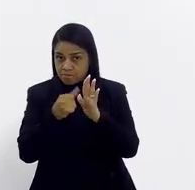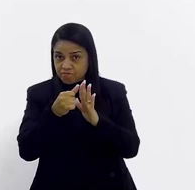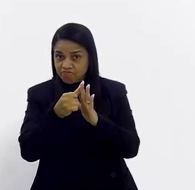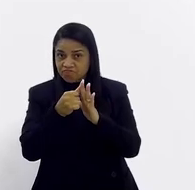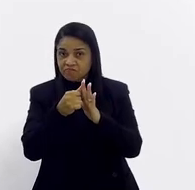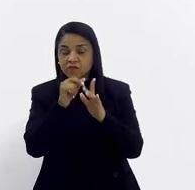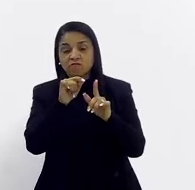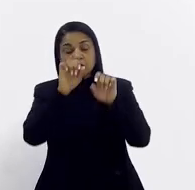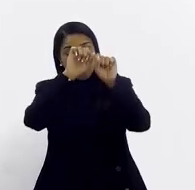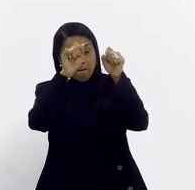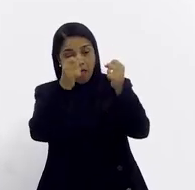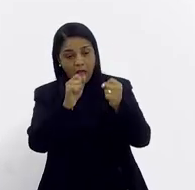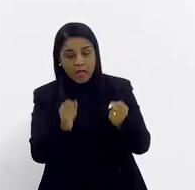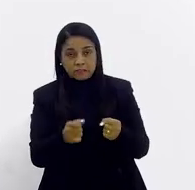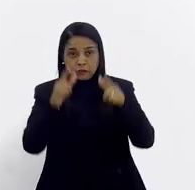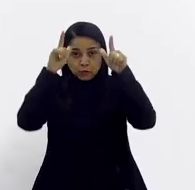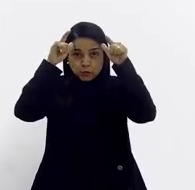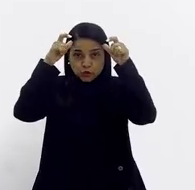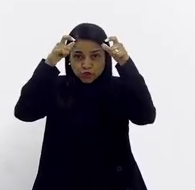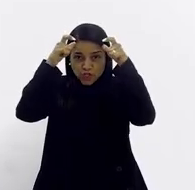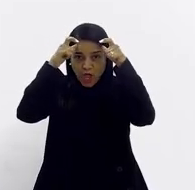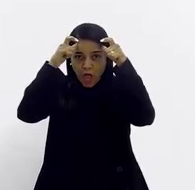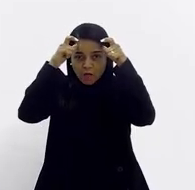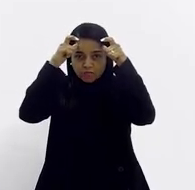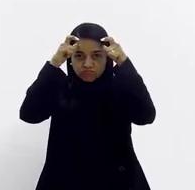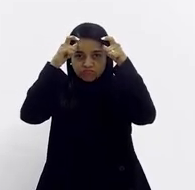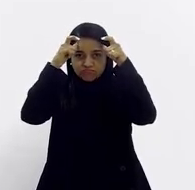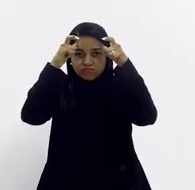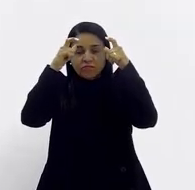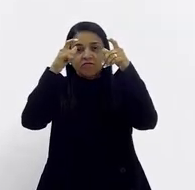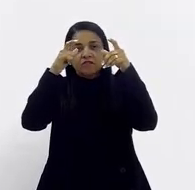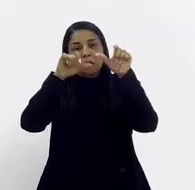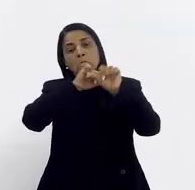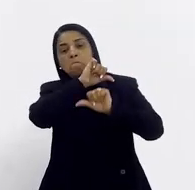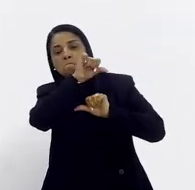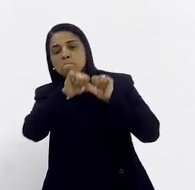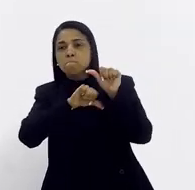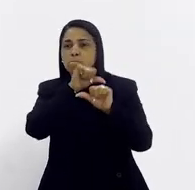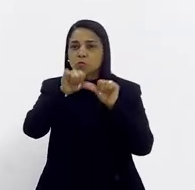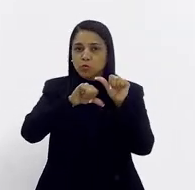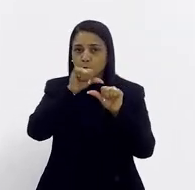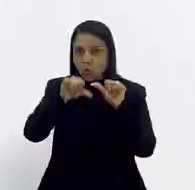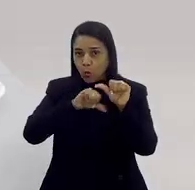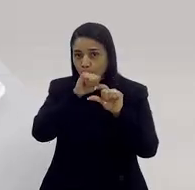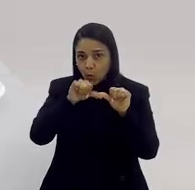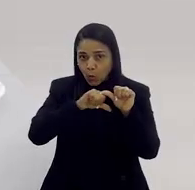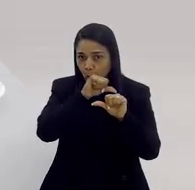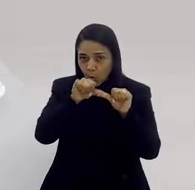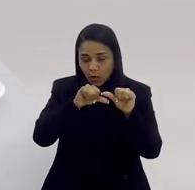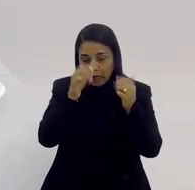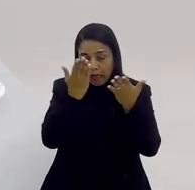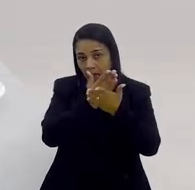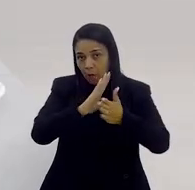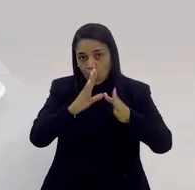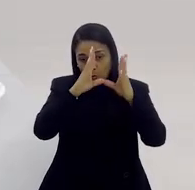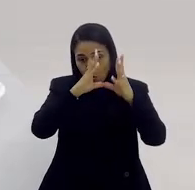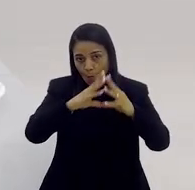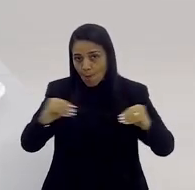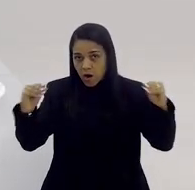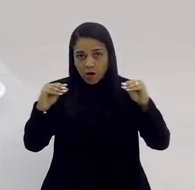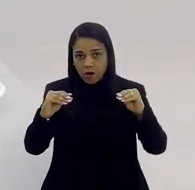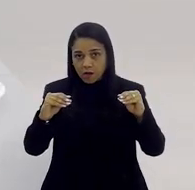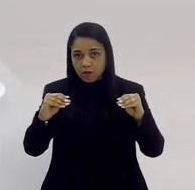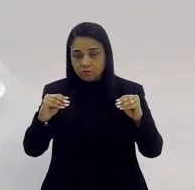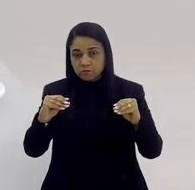desconstruiu a imagem do diabo completamente quer dizer ele acabou como nada né ele